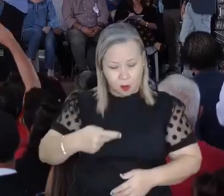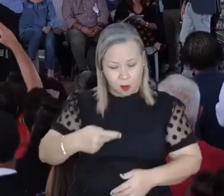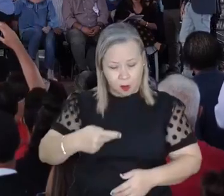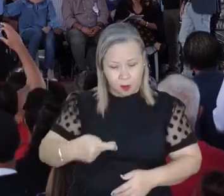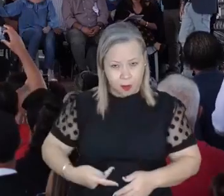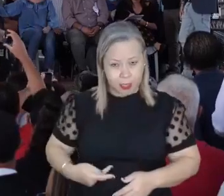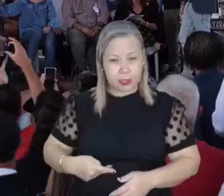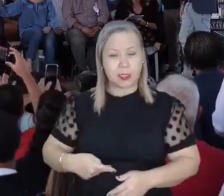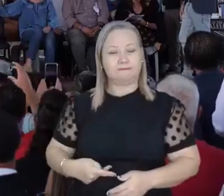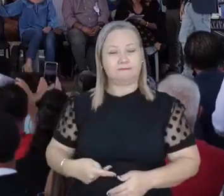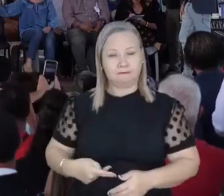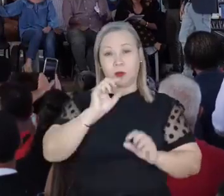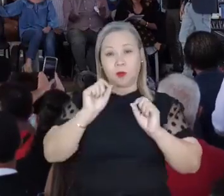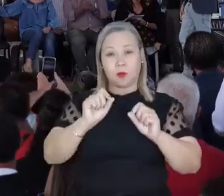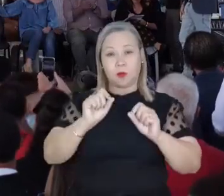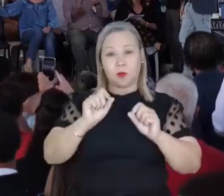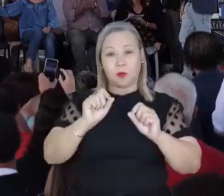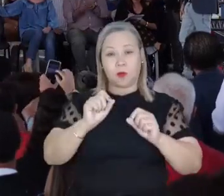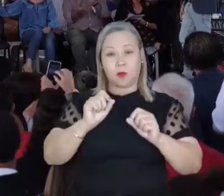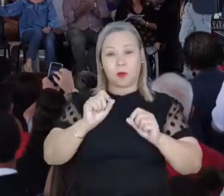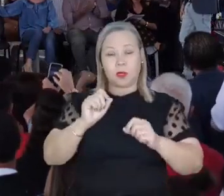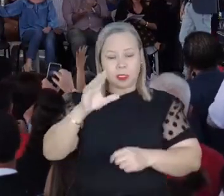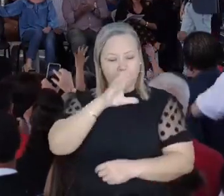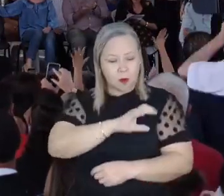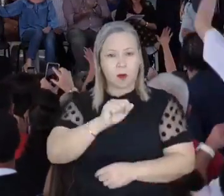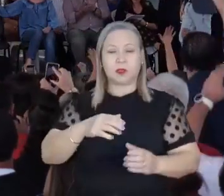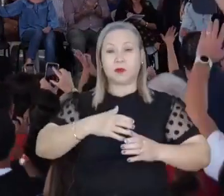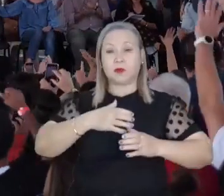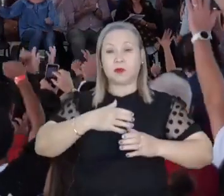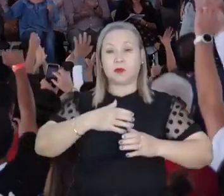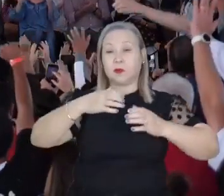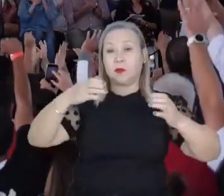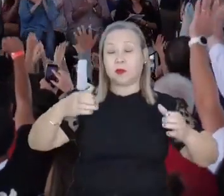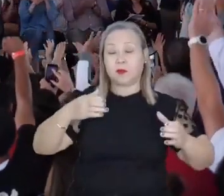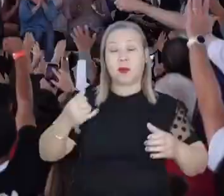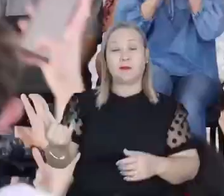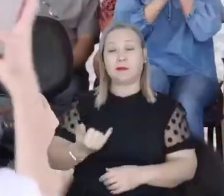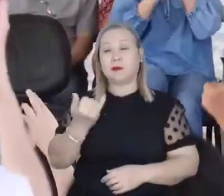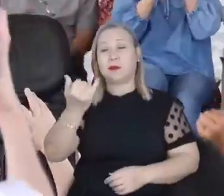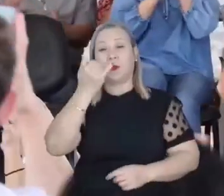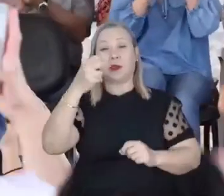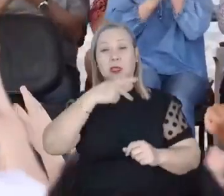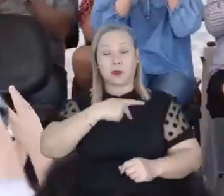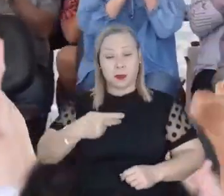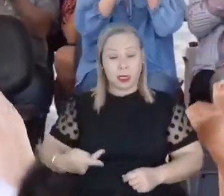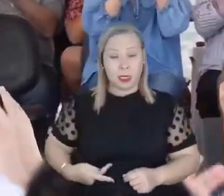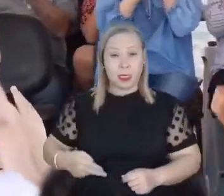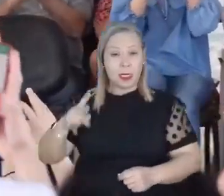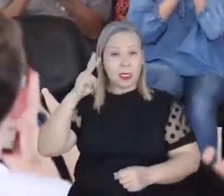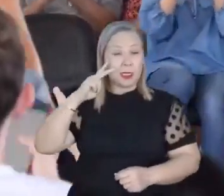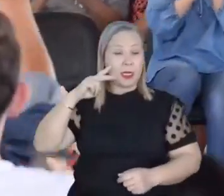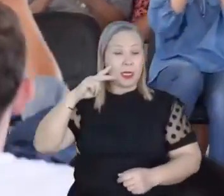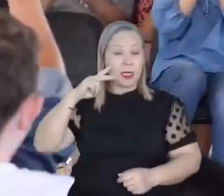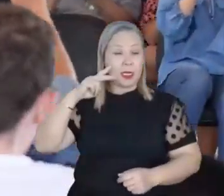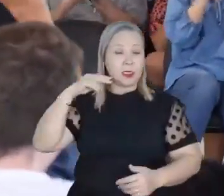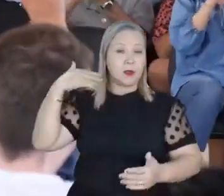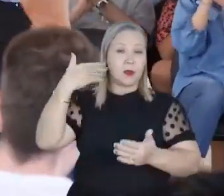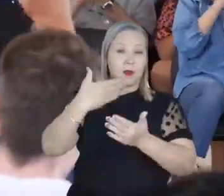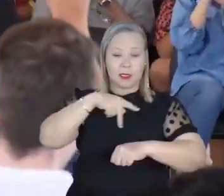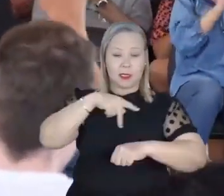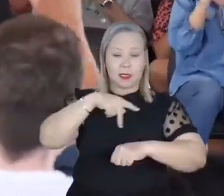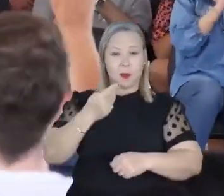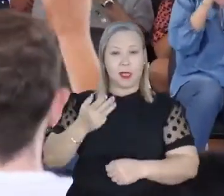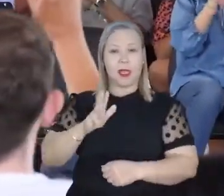nosso maior presidente da história desse país, que é o nosso companheiro Luiz Inácio Lula da Silva. E eu